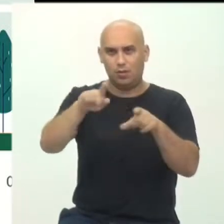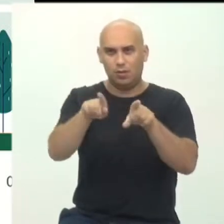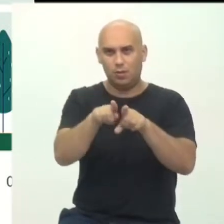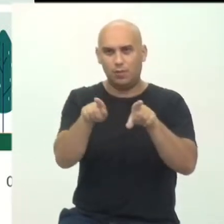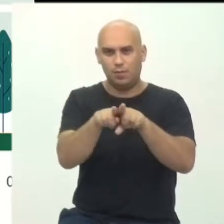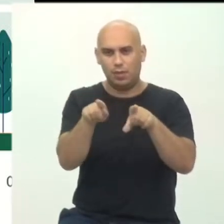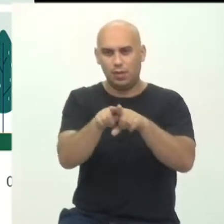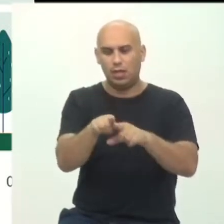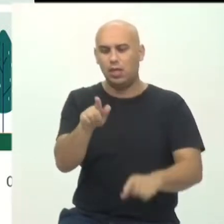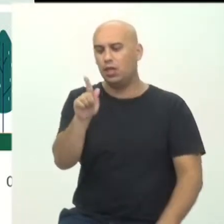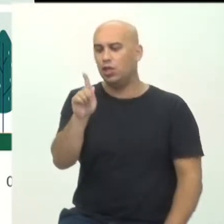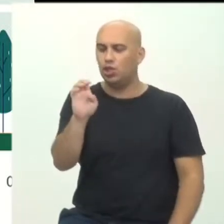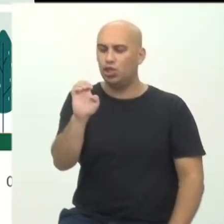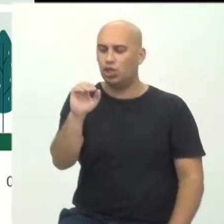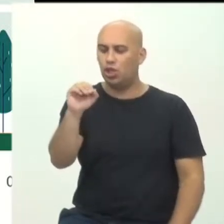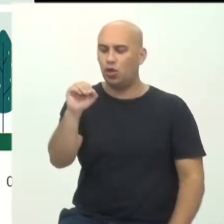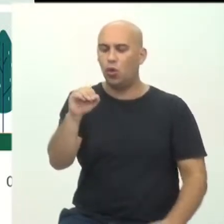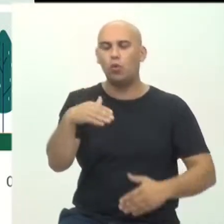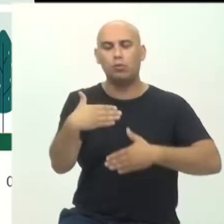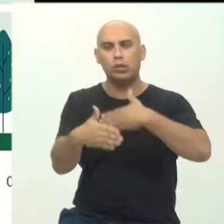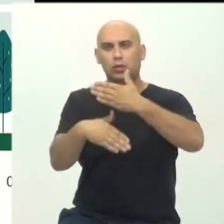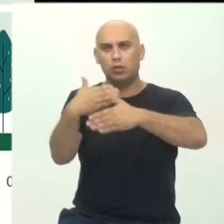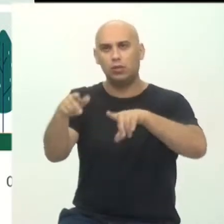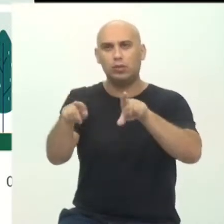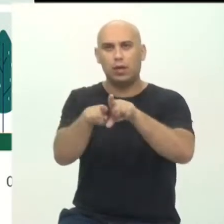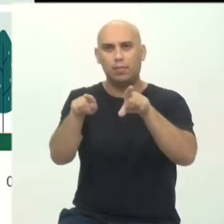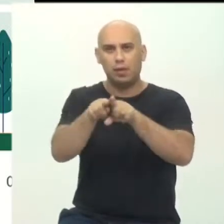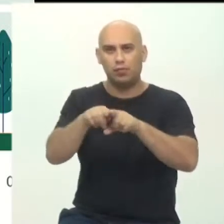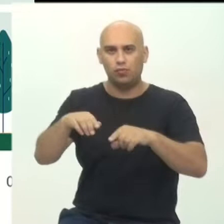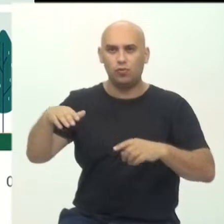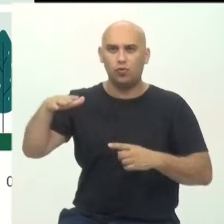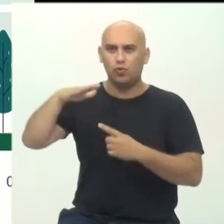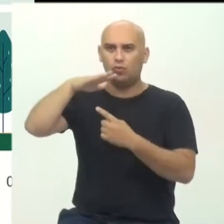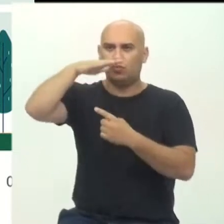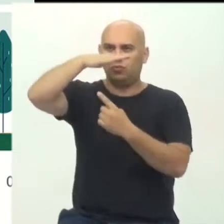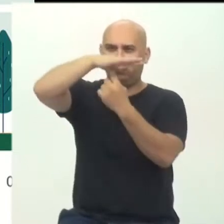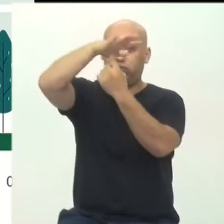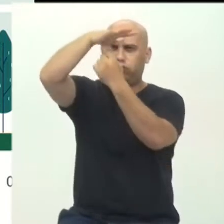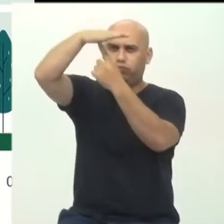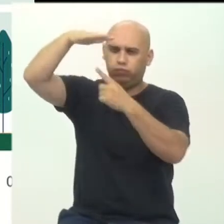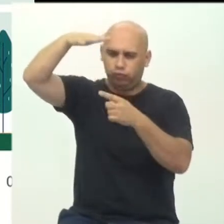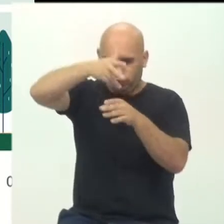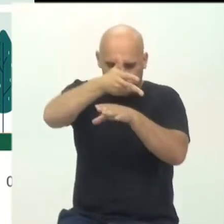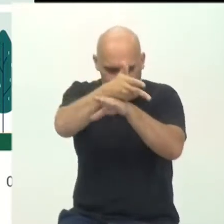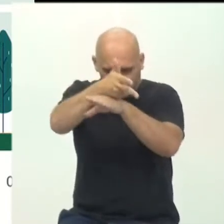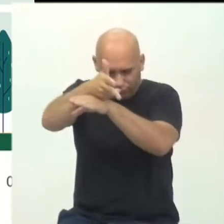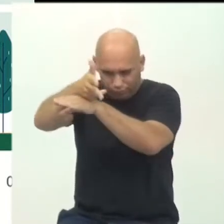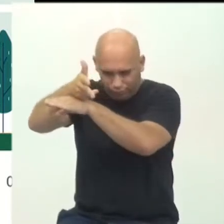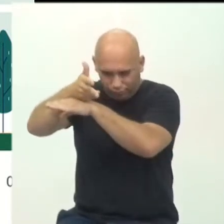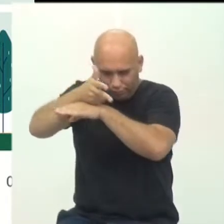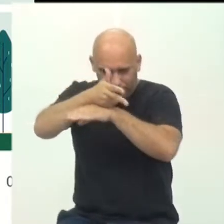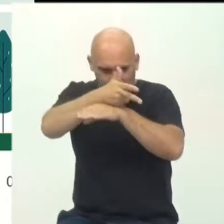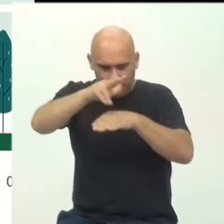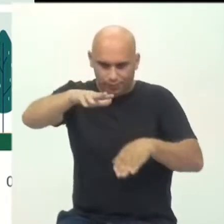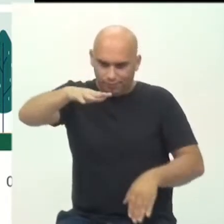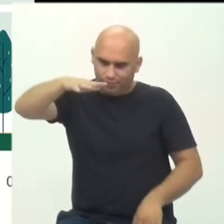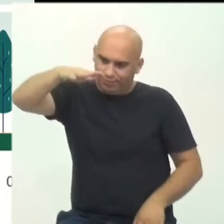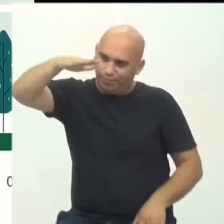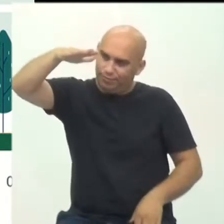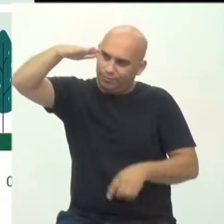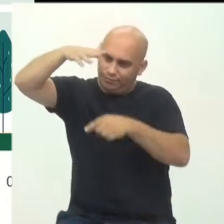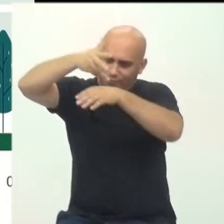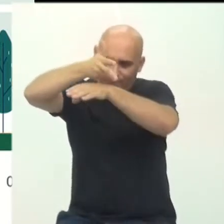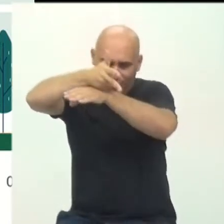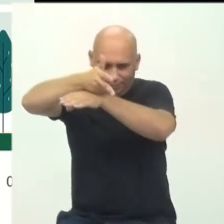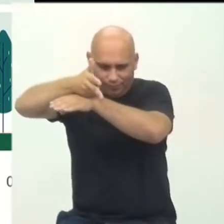geoprocessamento, e aí fizemos voos com drones em toda essa extensão. Depois disso foi feito um compartilhamento,